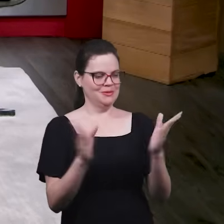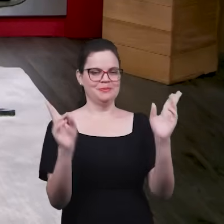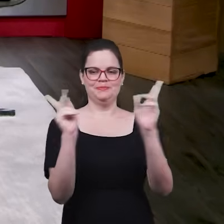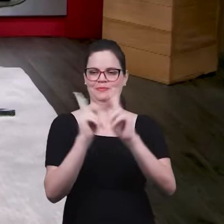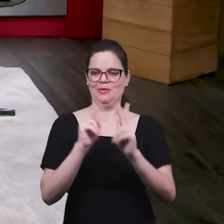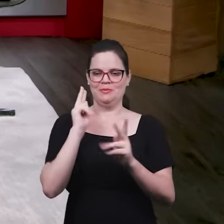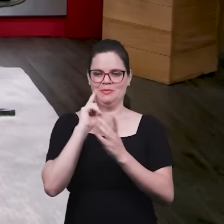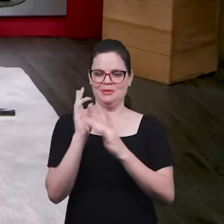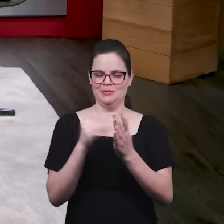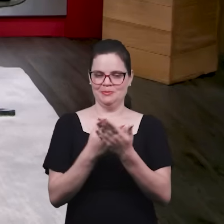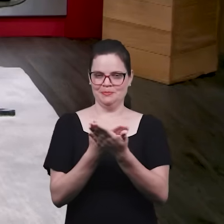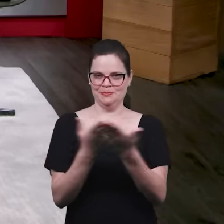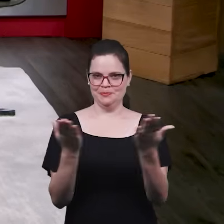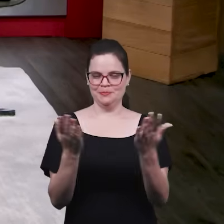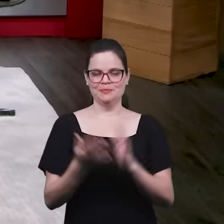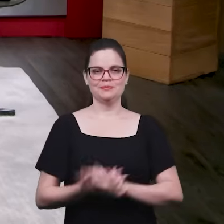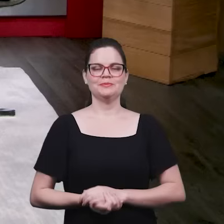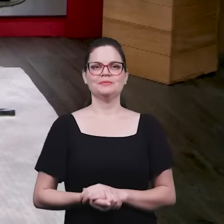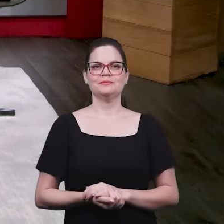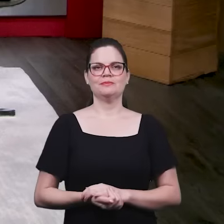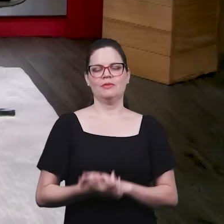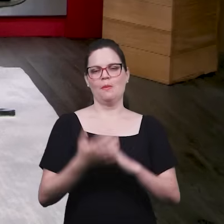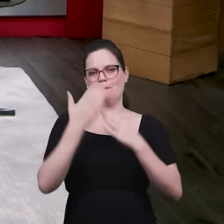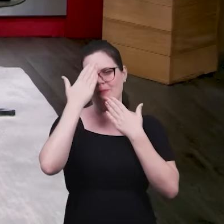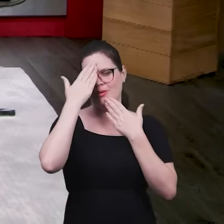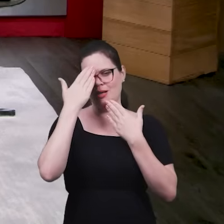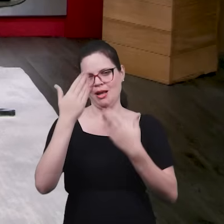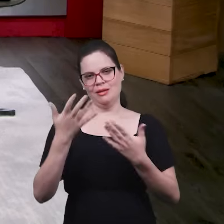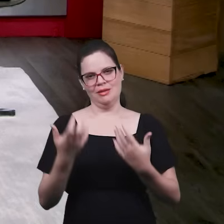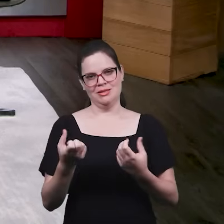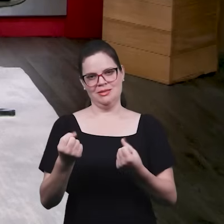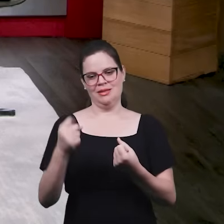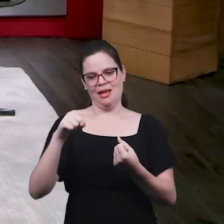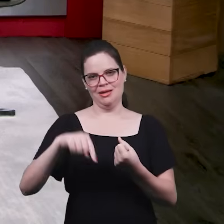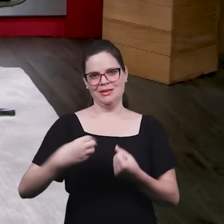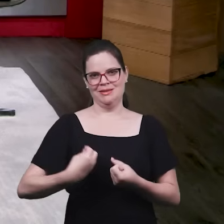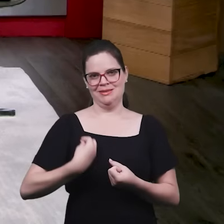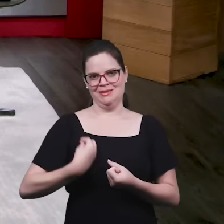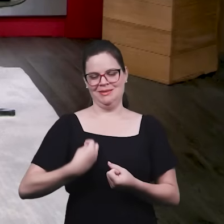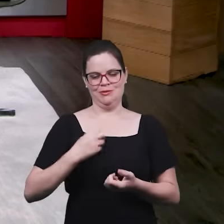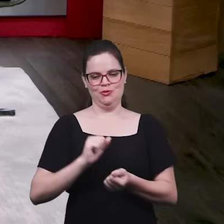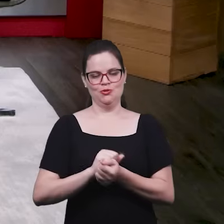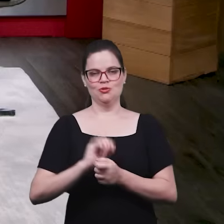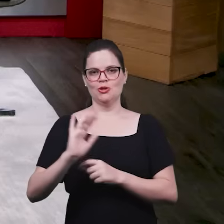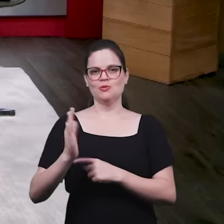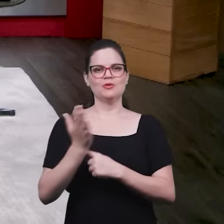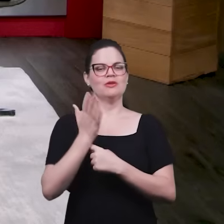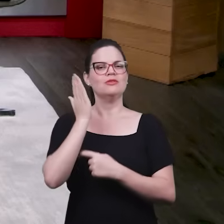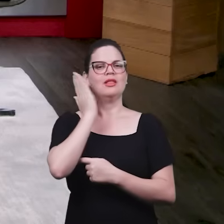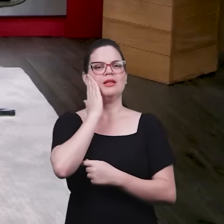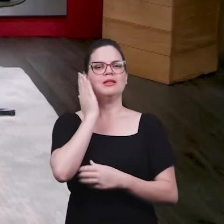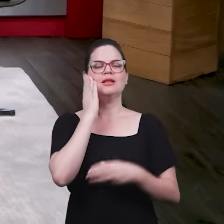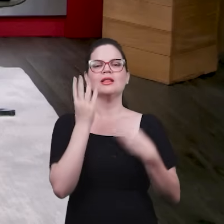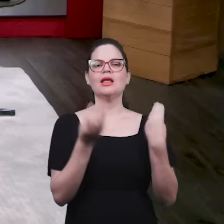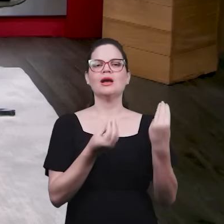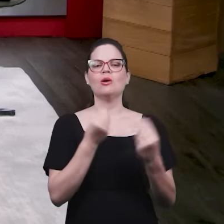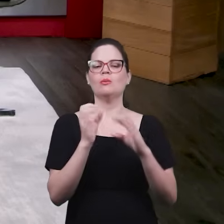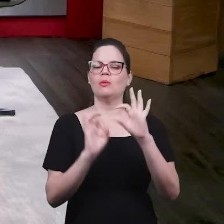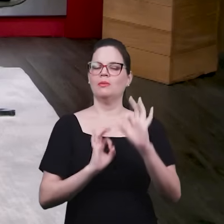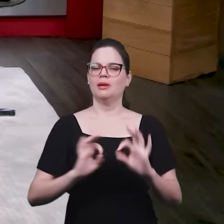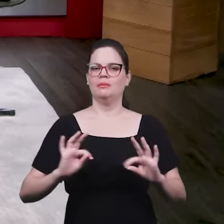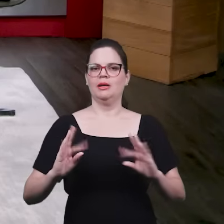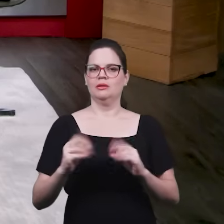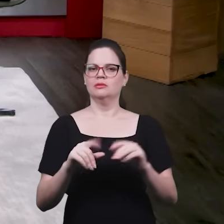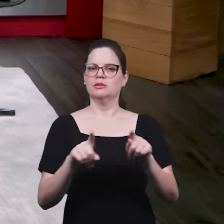Paz do Paz do Senhor aos nossos irmãos. Muito obrigada pelo aceite de estar conosco para ajudar as nossas igrejas, as